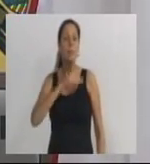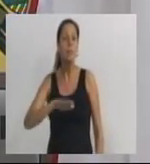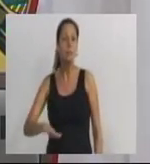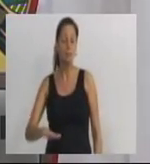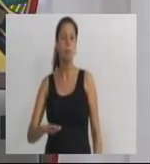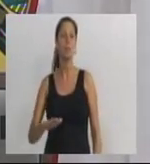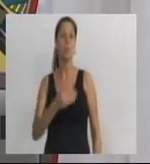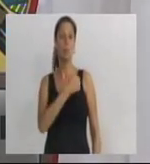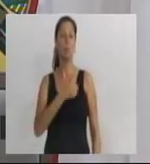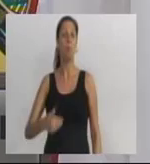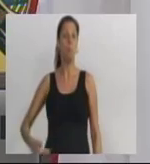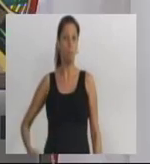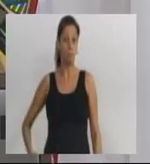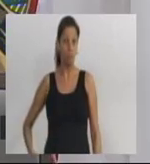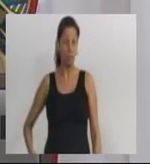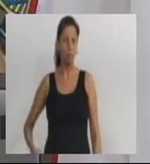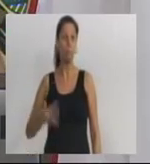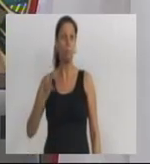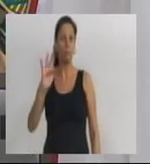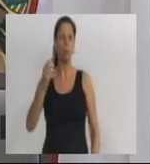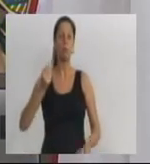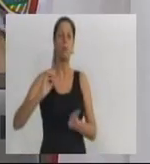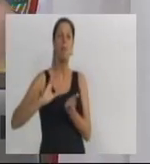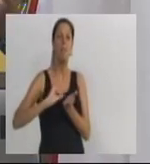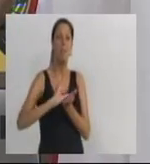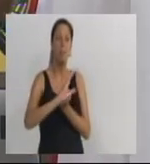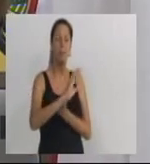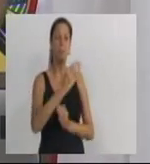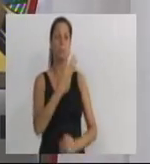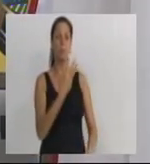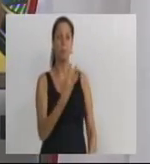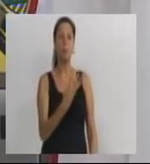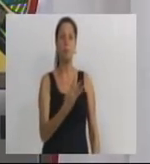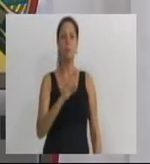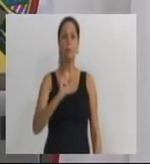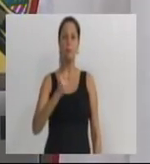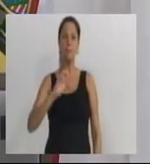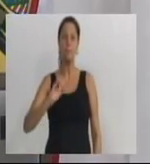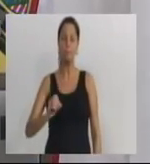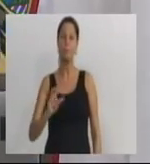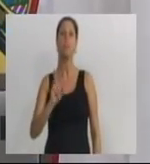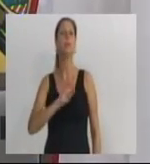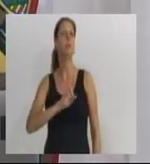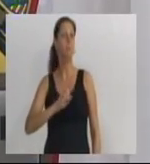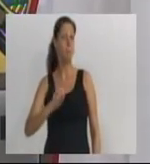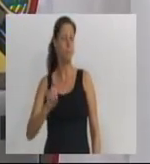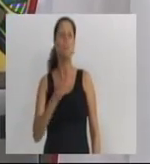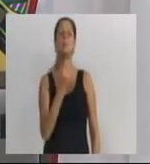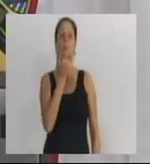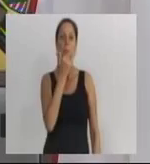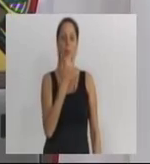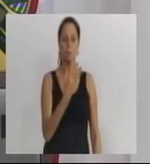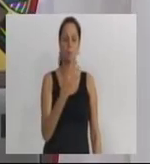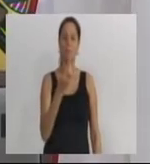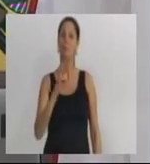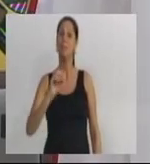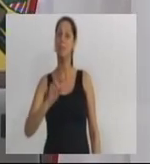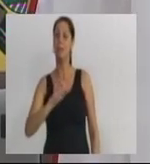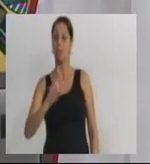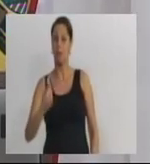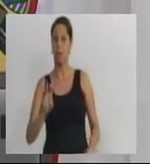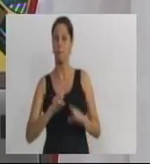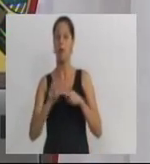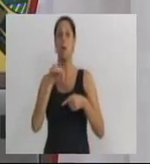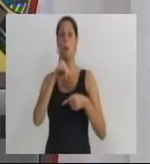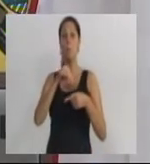envia para a nossa cidade R$430. E ela custa ao município mais de R$1.100. Essa é a verdade. O